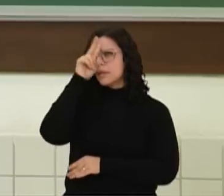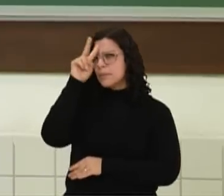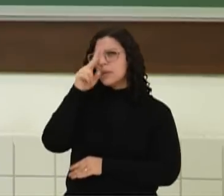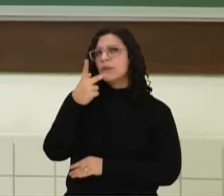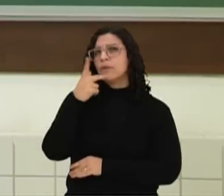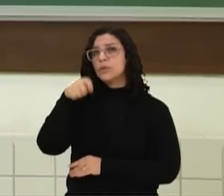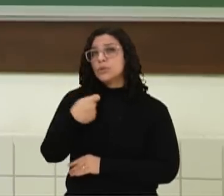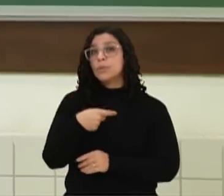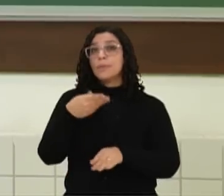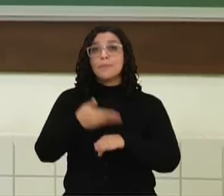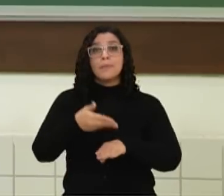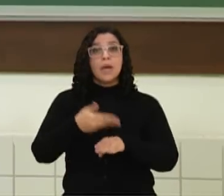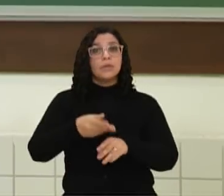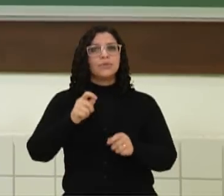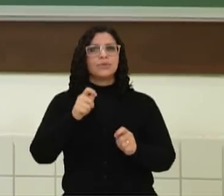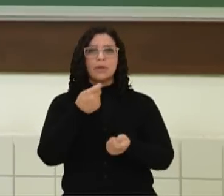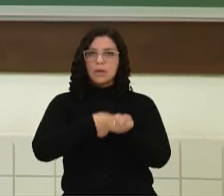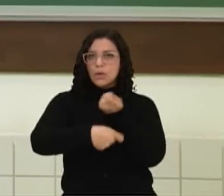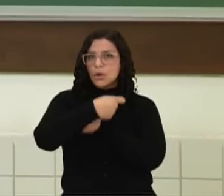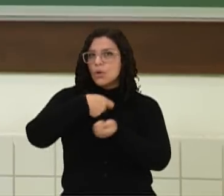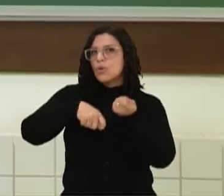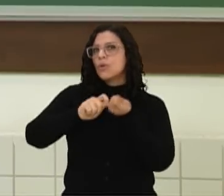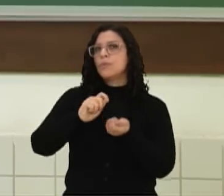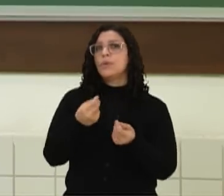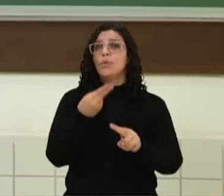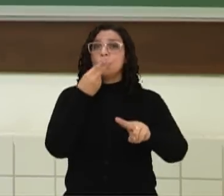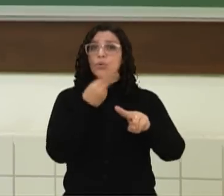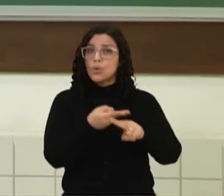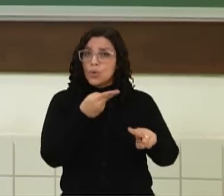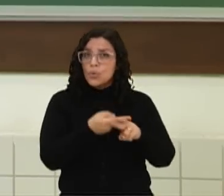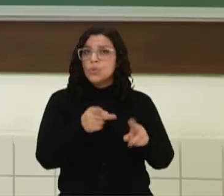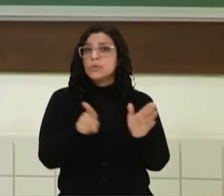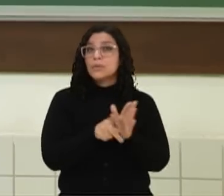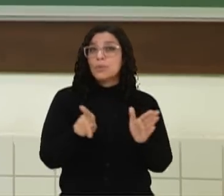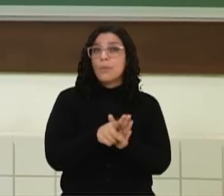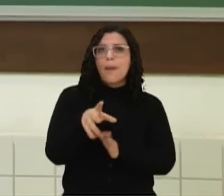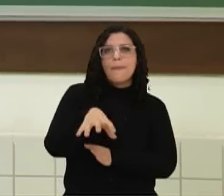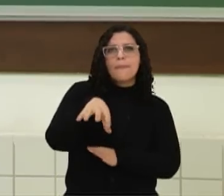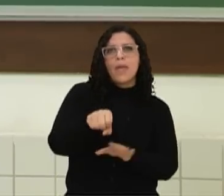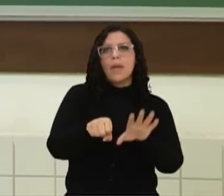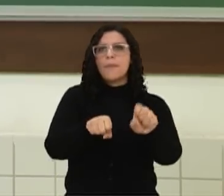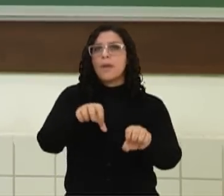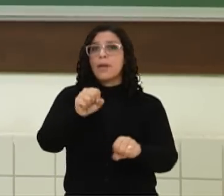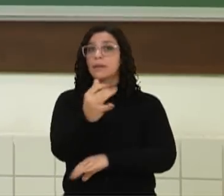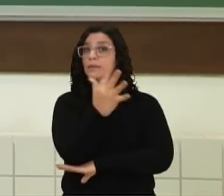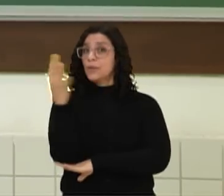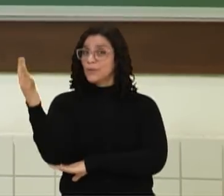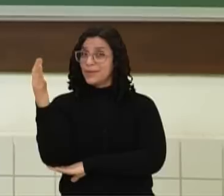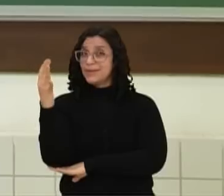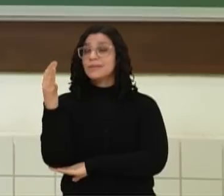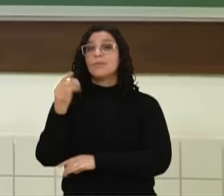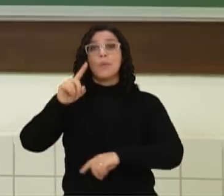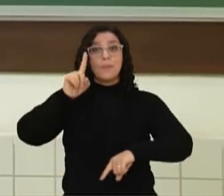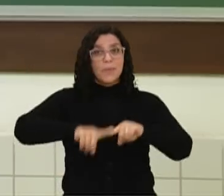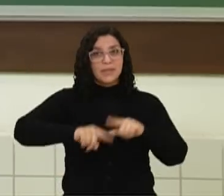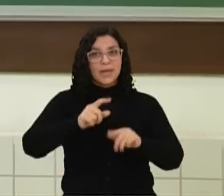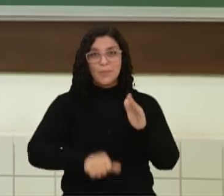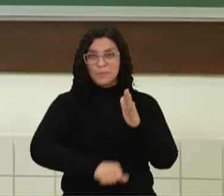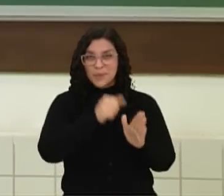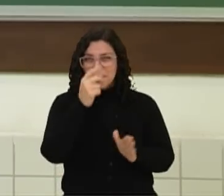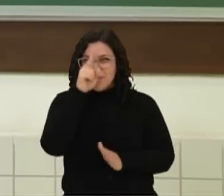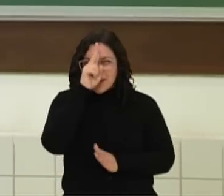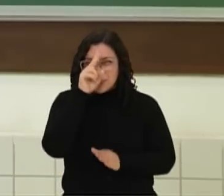de atividades econômicas e do que é usado da natureza como matéria-prima, como que